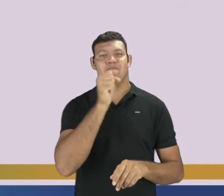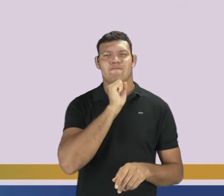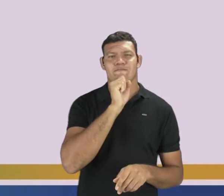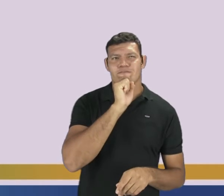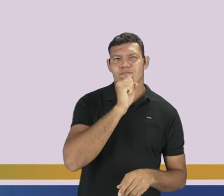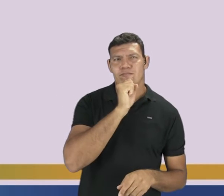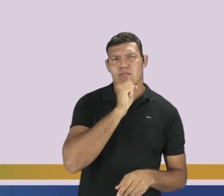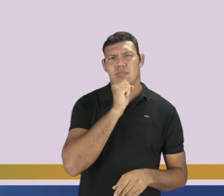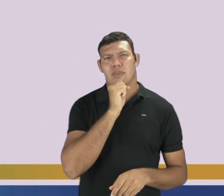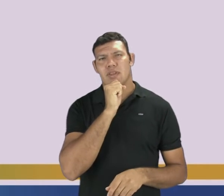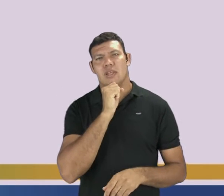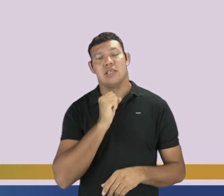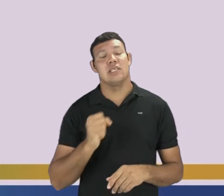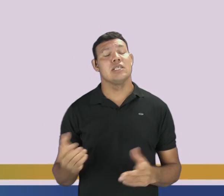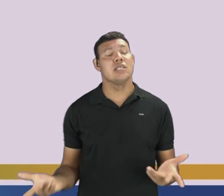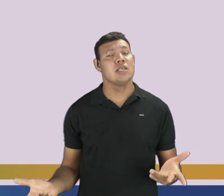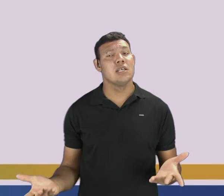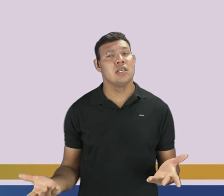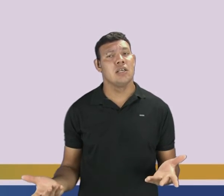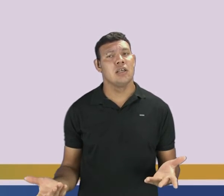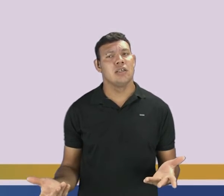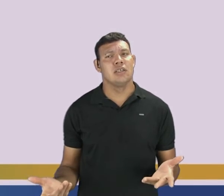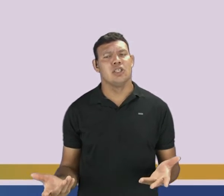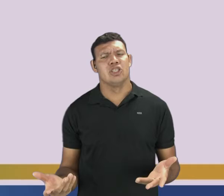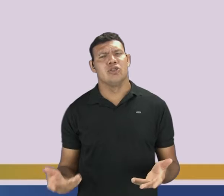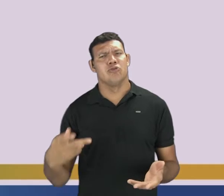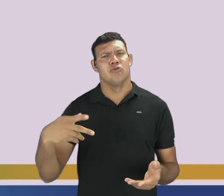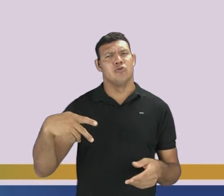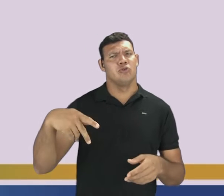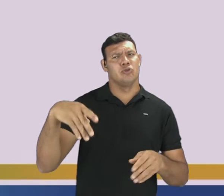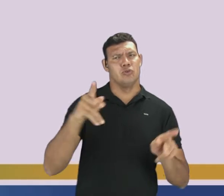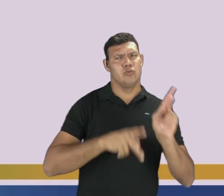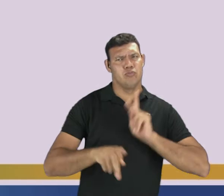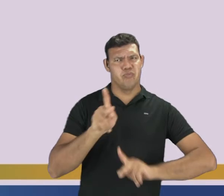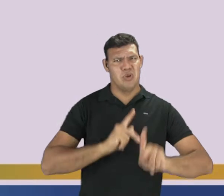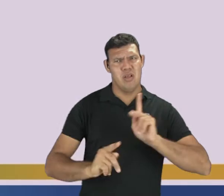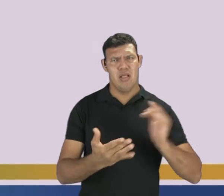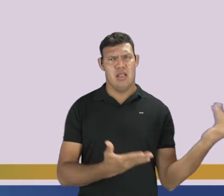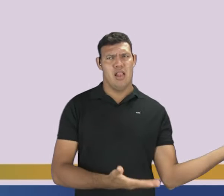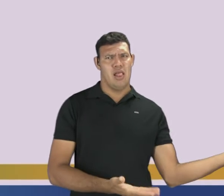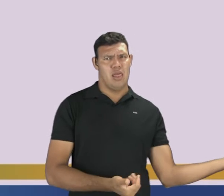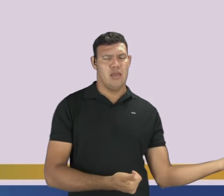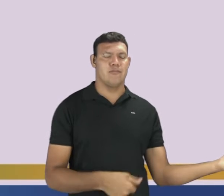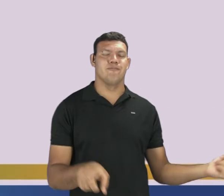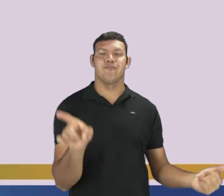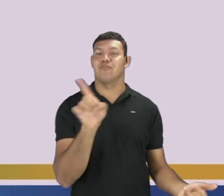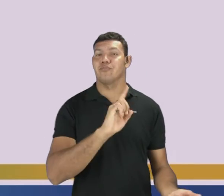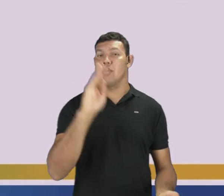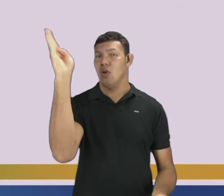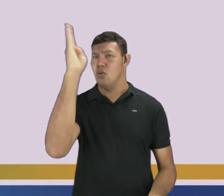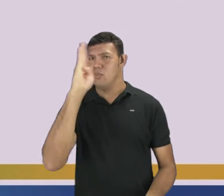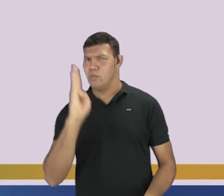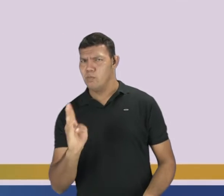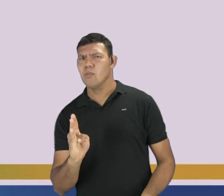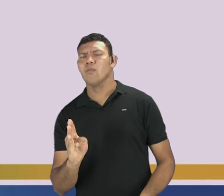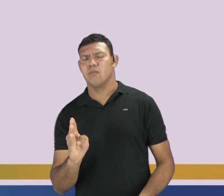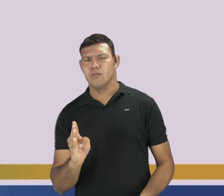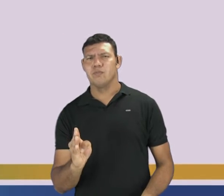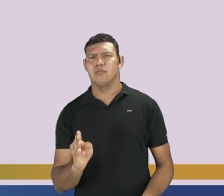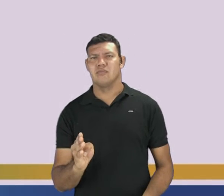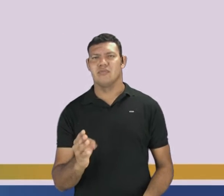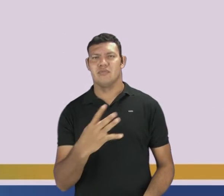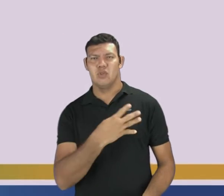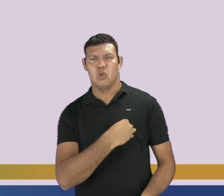envelhecendo. Não somos, né, não somos um país de população mais tão jovem assim. Então, os brasileiros também estão tendo